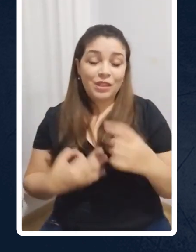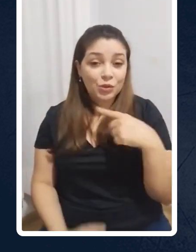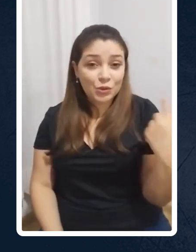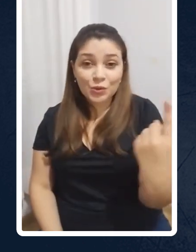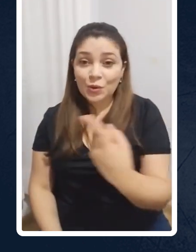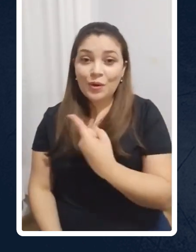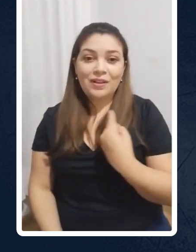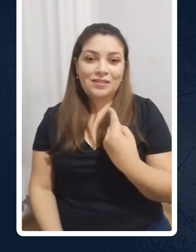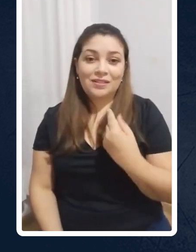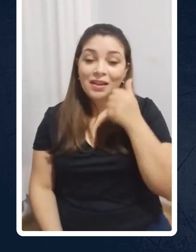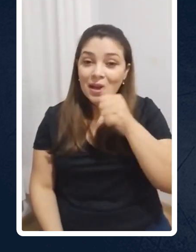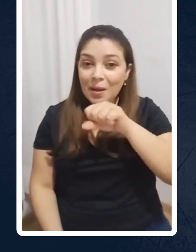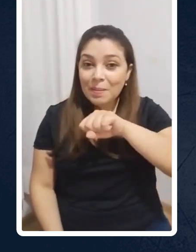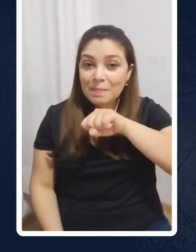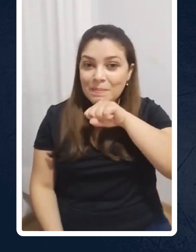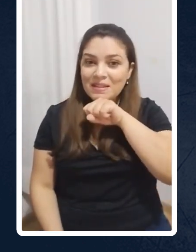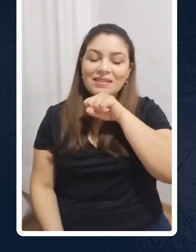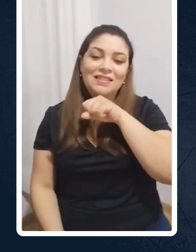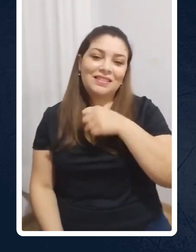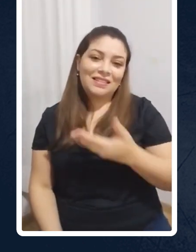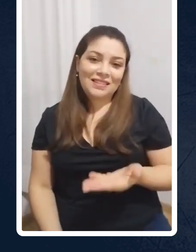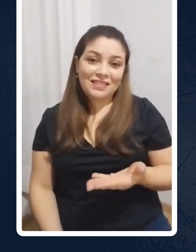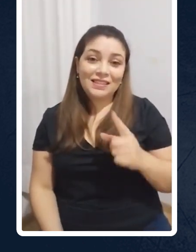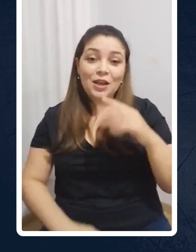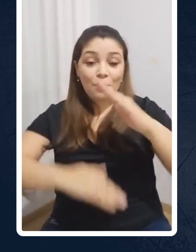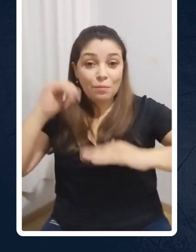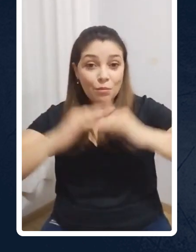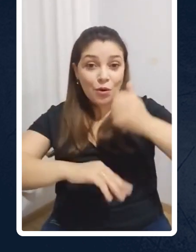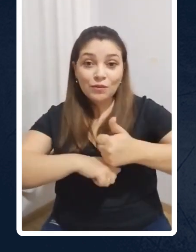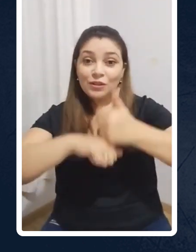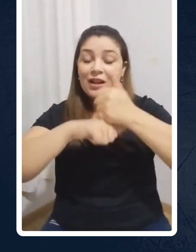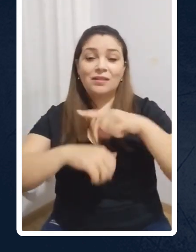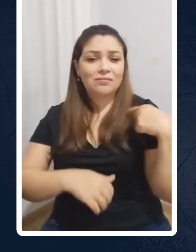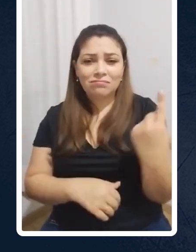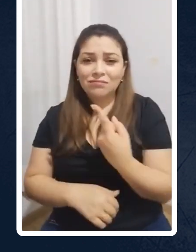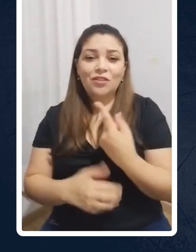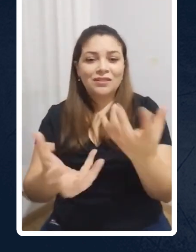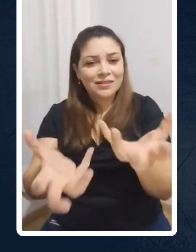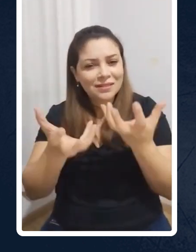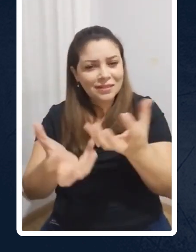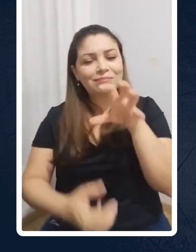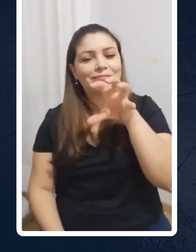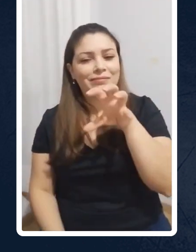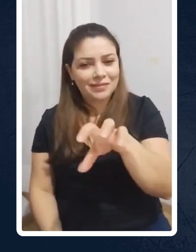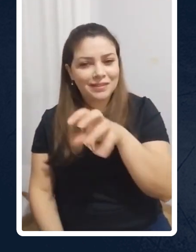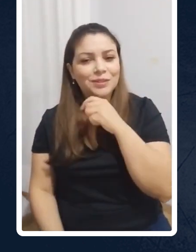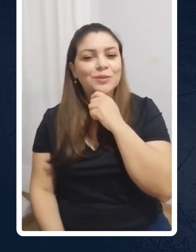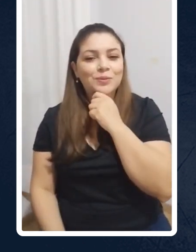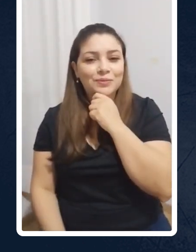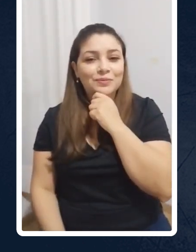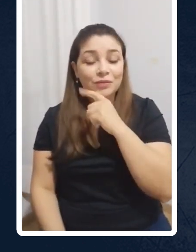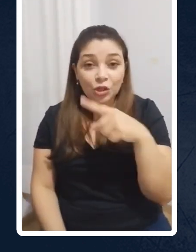profissionais, nós curiosos, nós queremos isto. Nós queremos sair daqui,